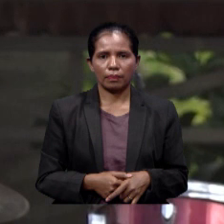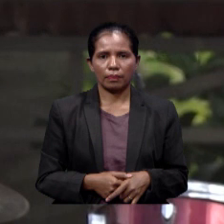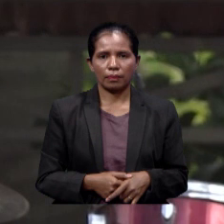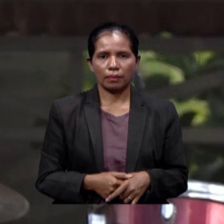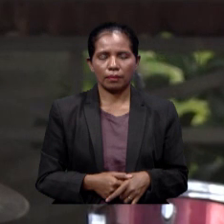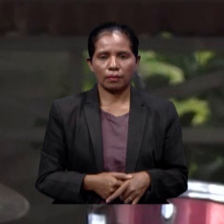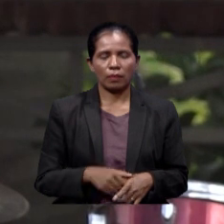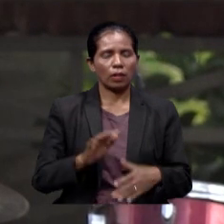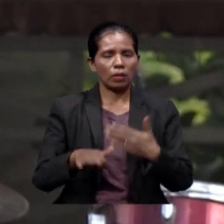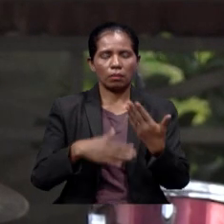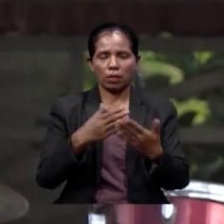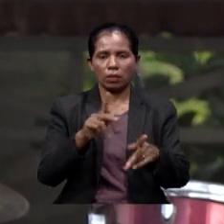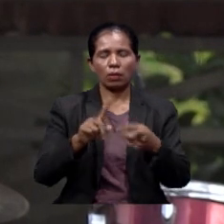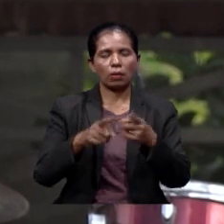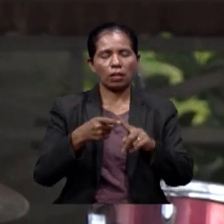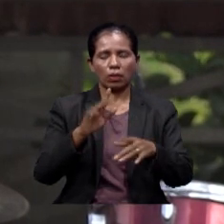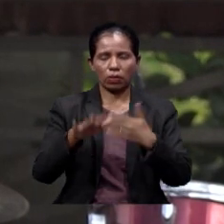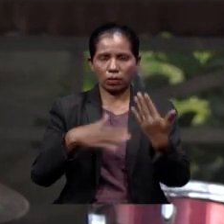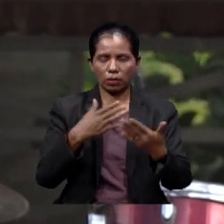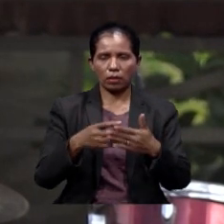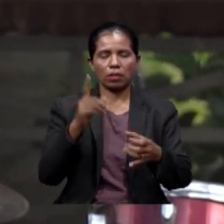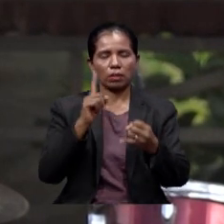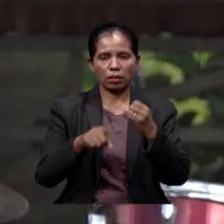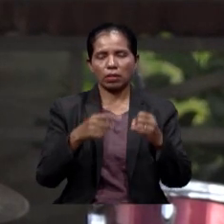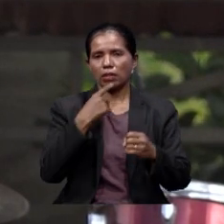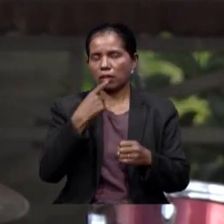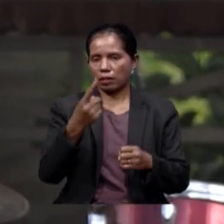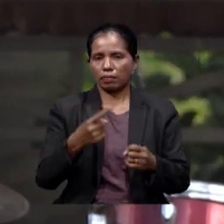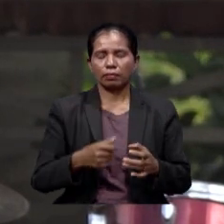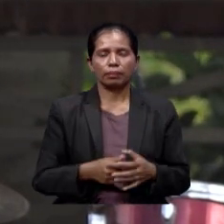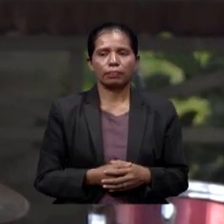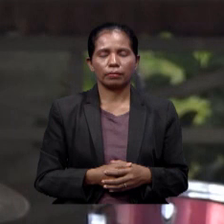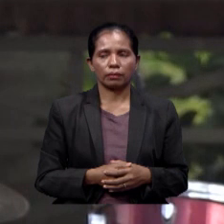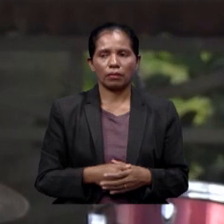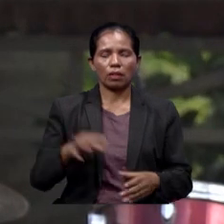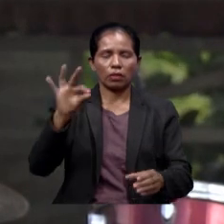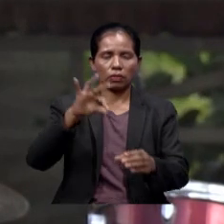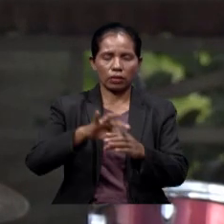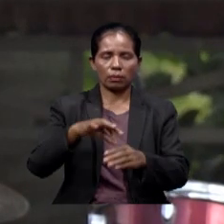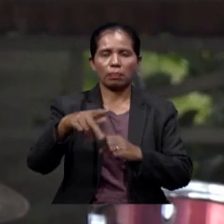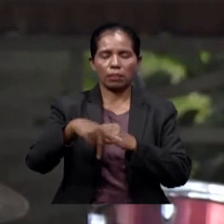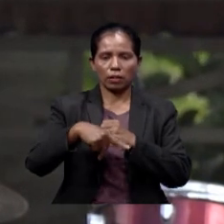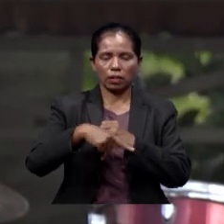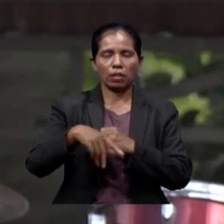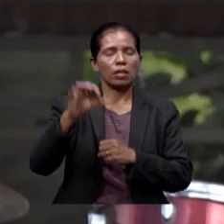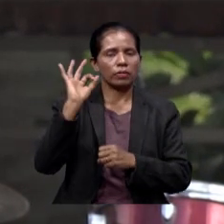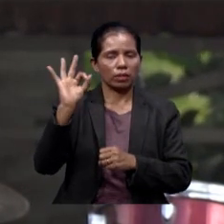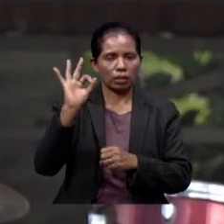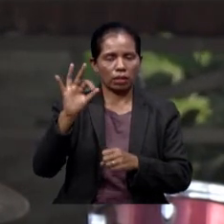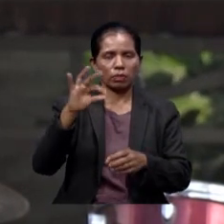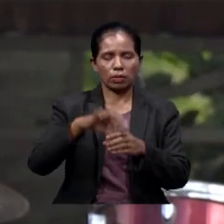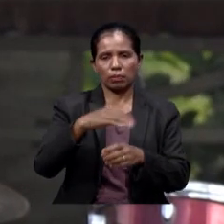Kamara da Sira, ikus lia tu atredit nune. Bota ba Fretilin, bota ba mina